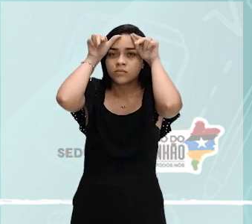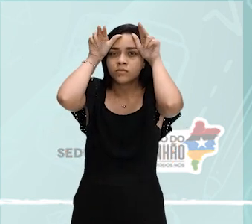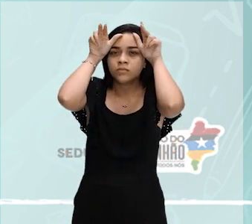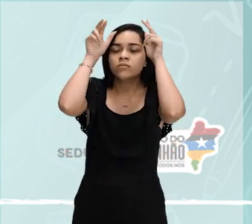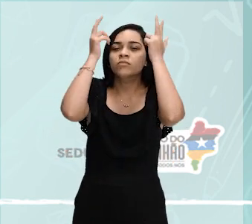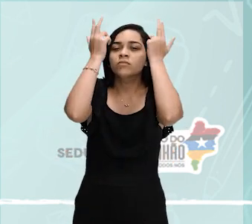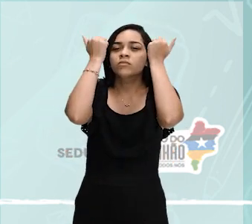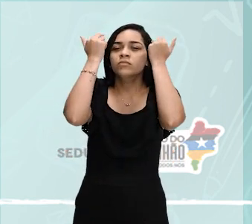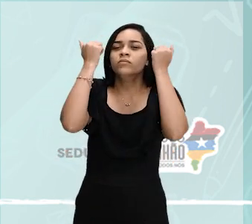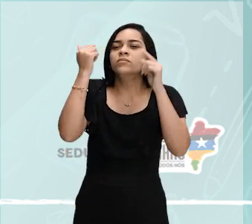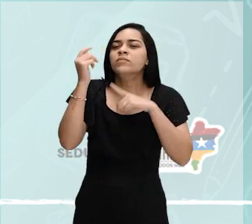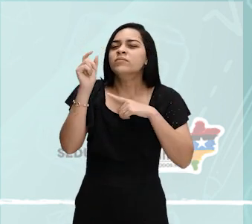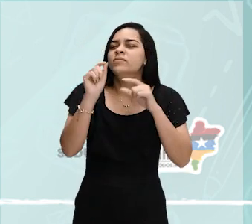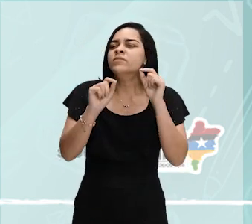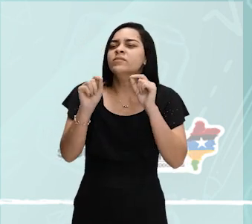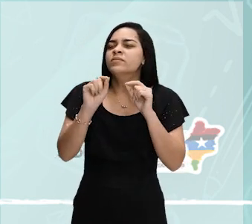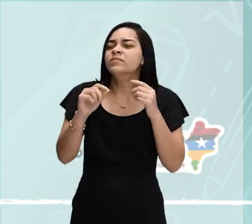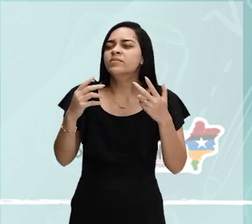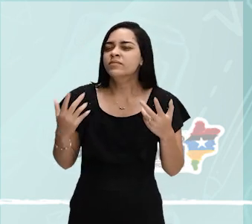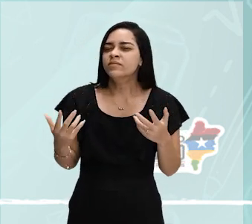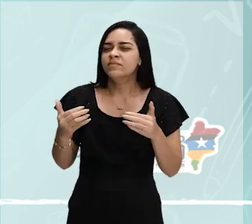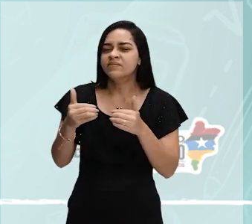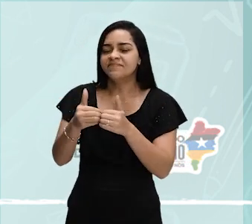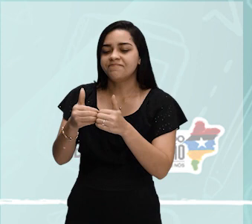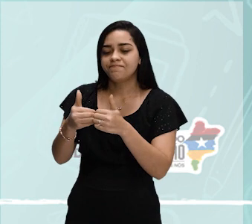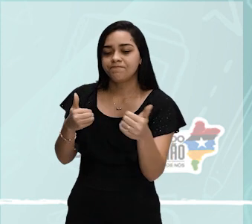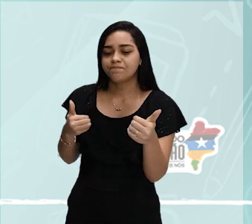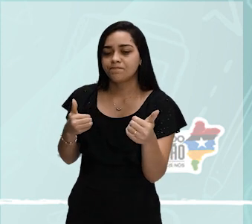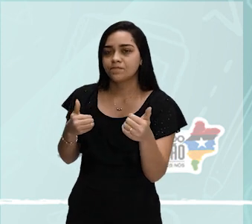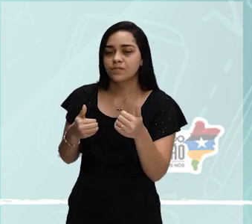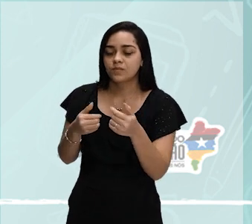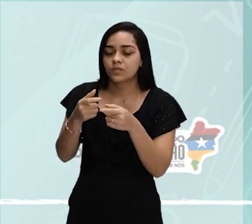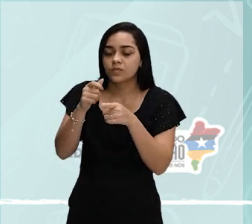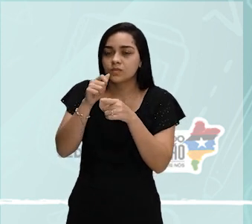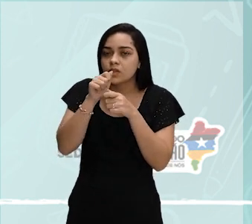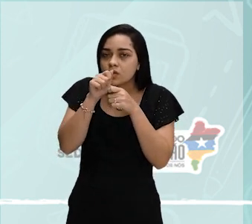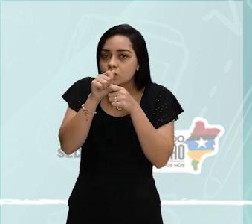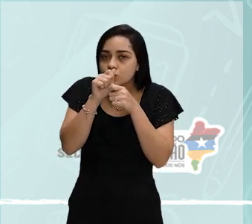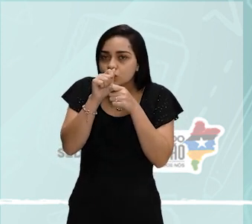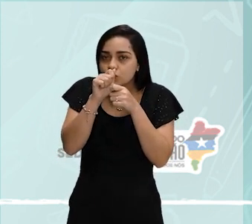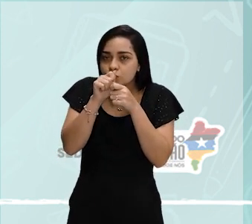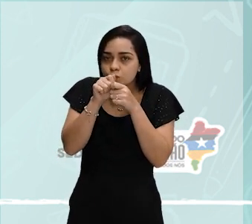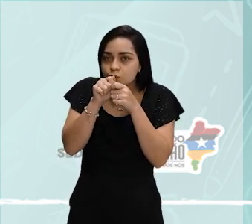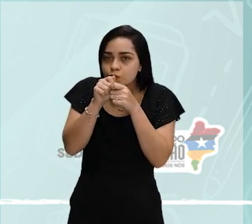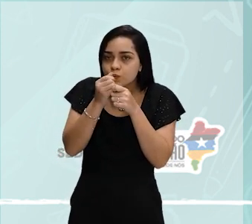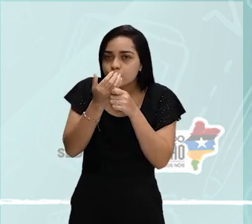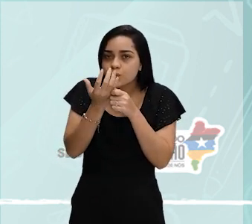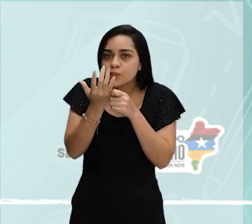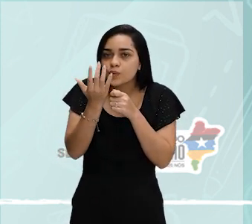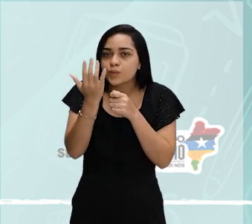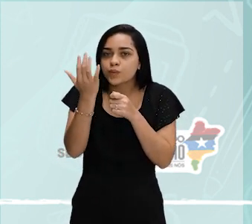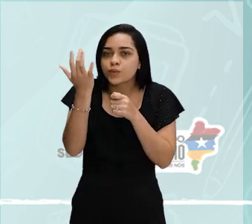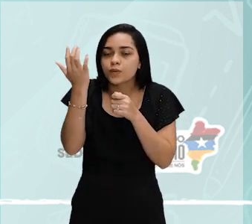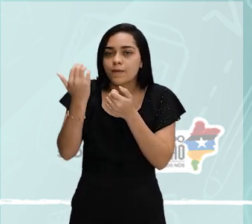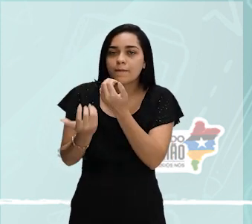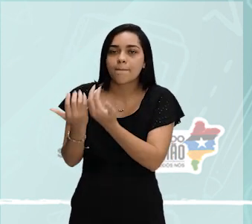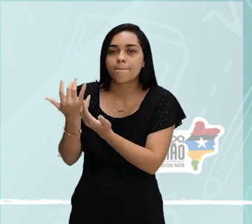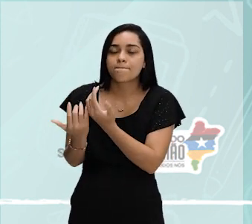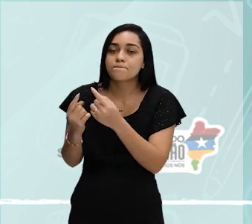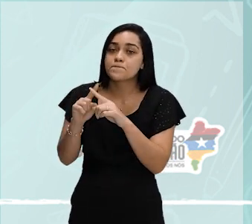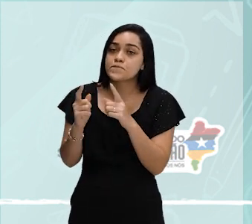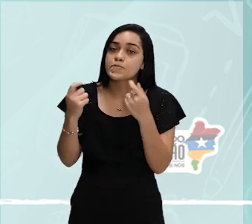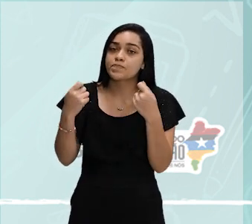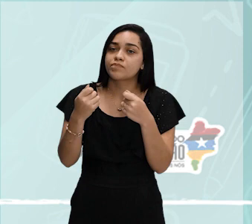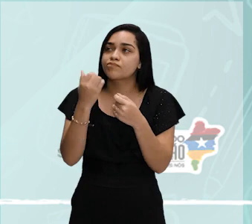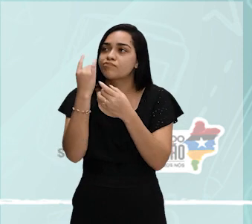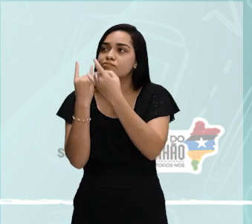uns gravetos bem secos, tira fogo do isqueiro, mais por distração do que por